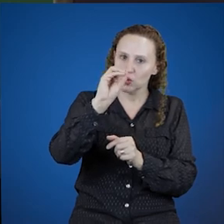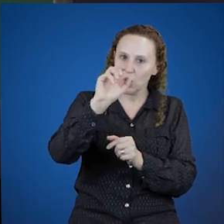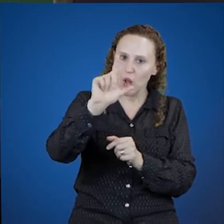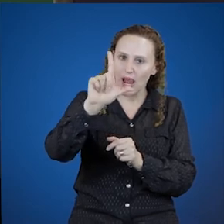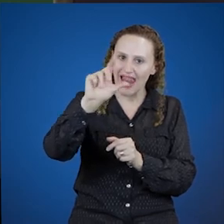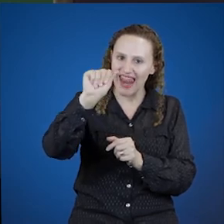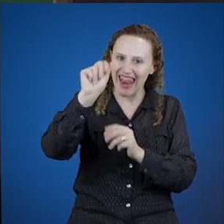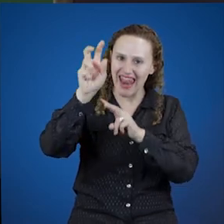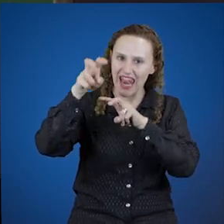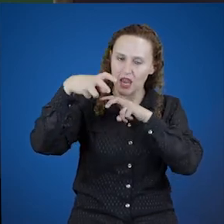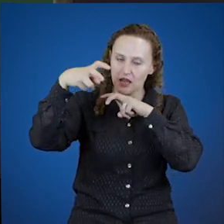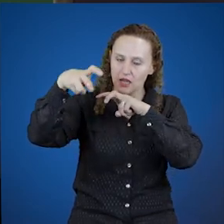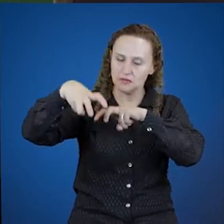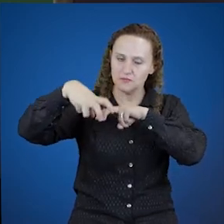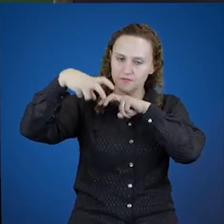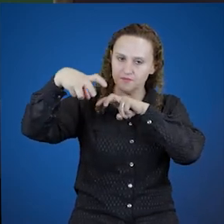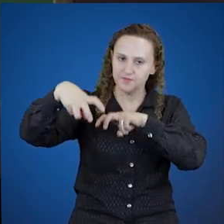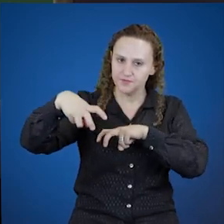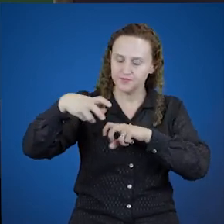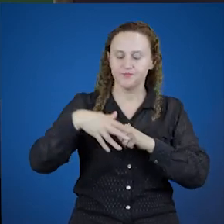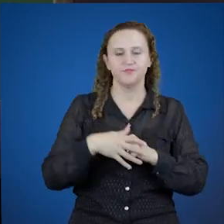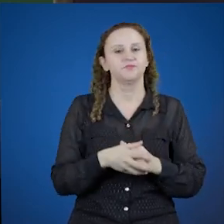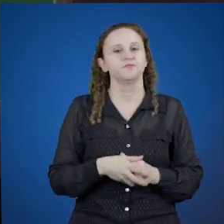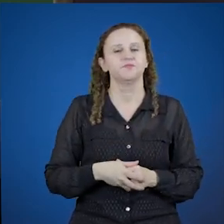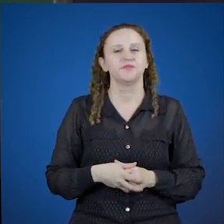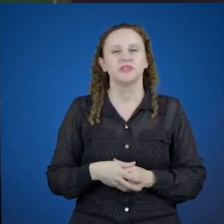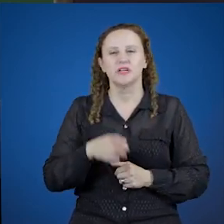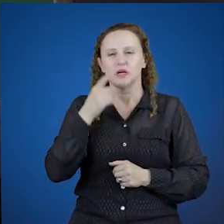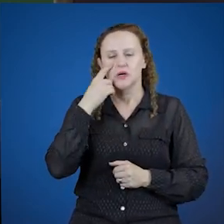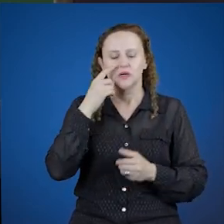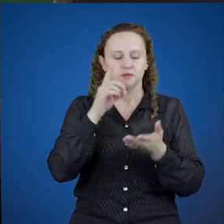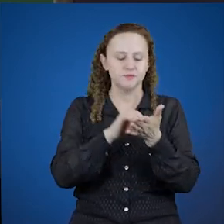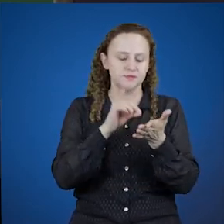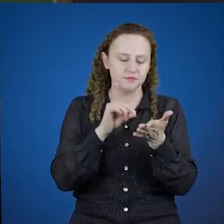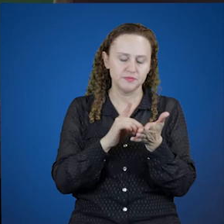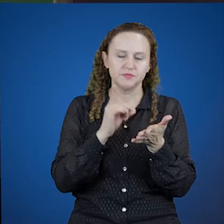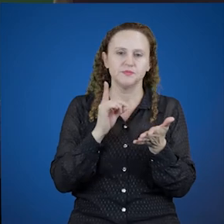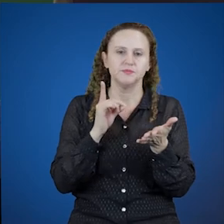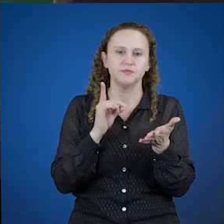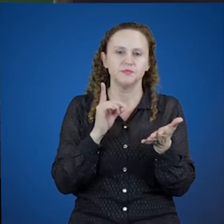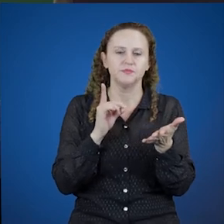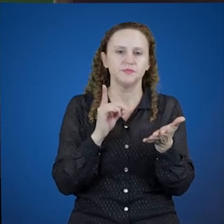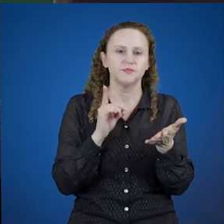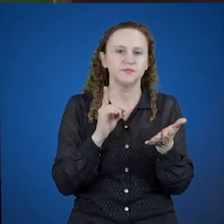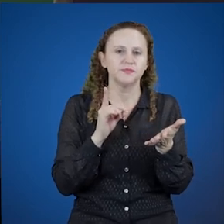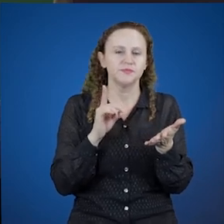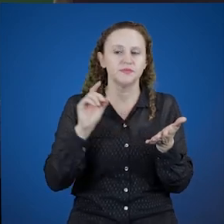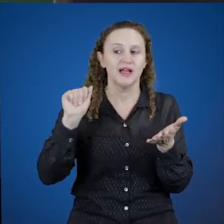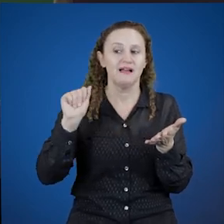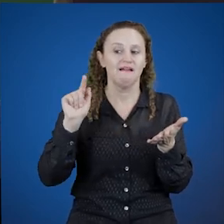o dicionário vai apresentar desta forma fazendo aqui no rodapé